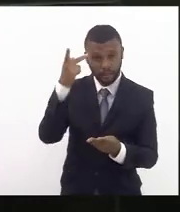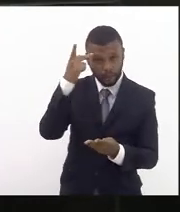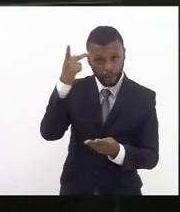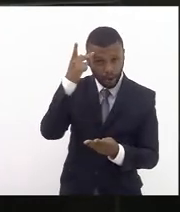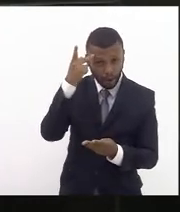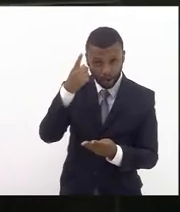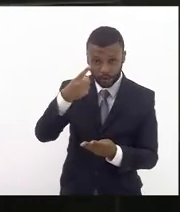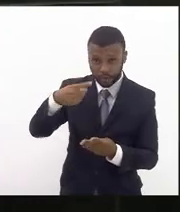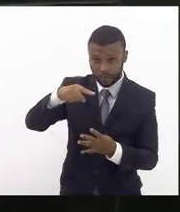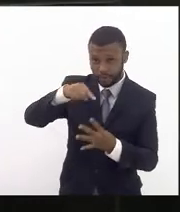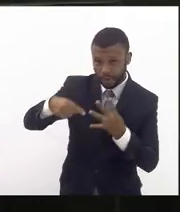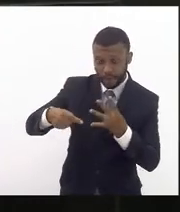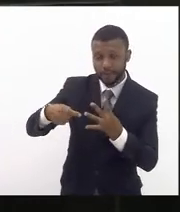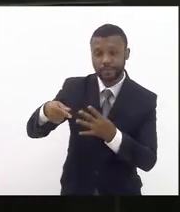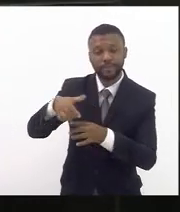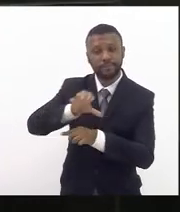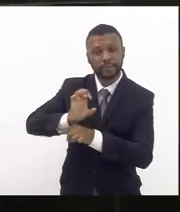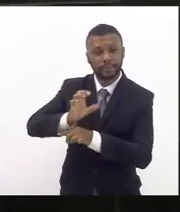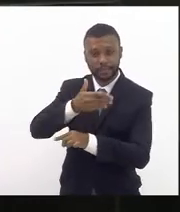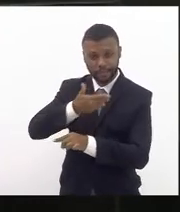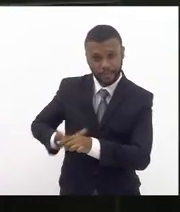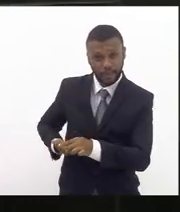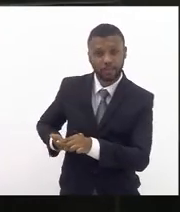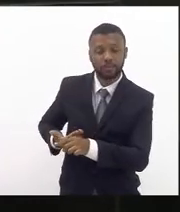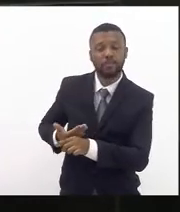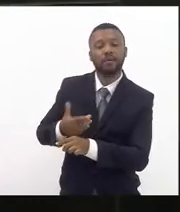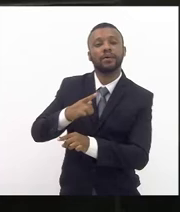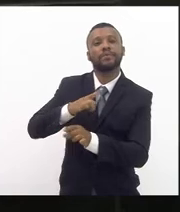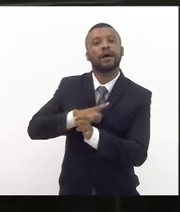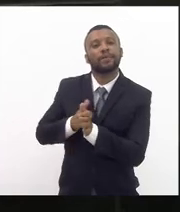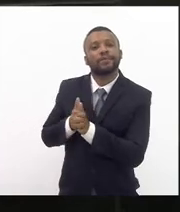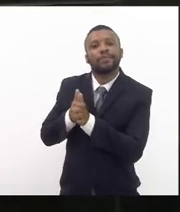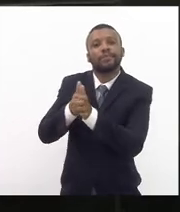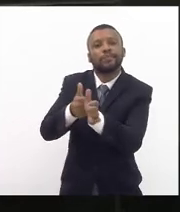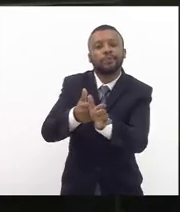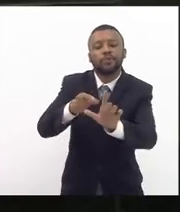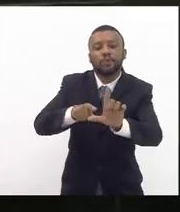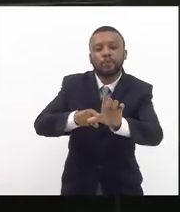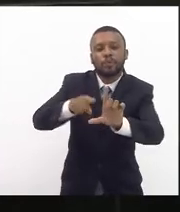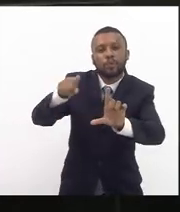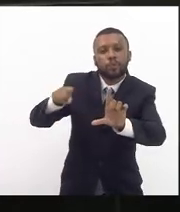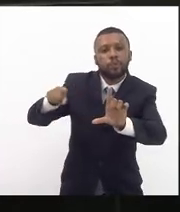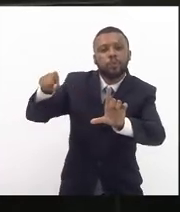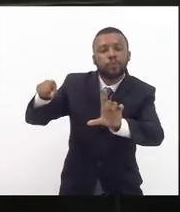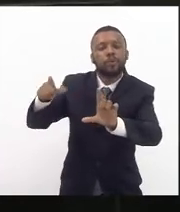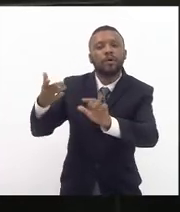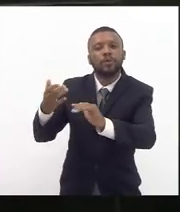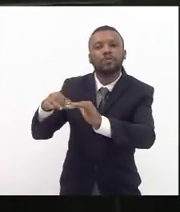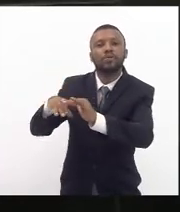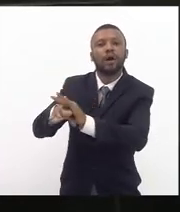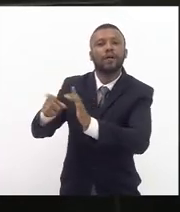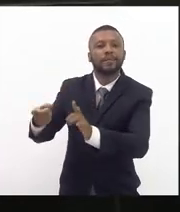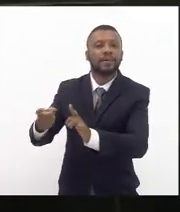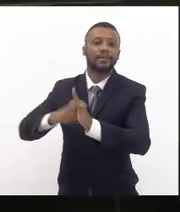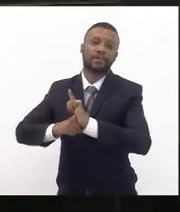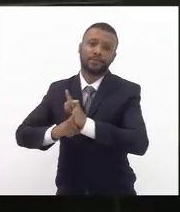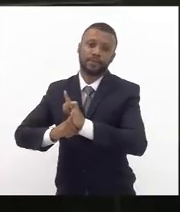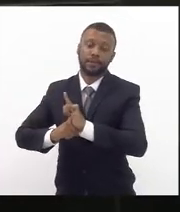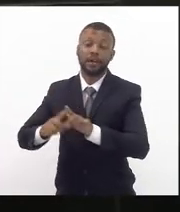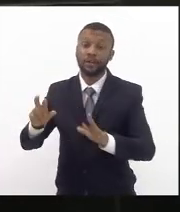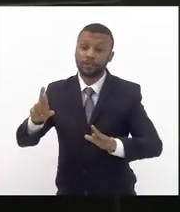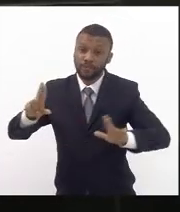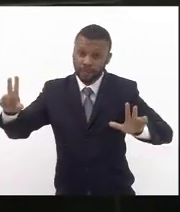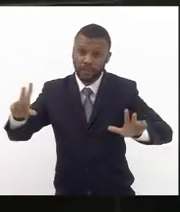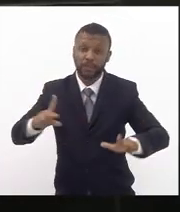mantiveram uma linha sequencial no estoque da dívida, o que não acontece com o estado do